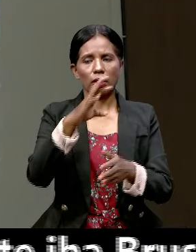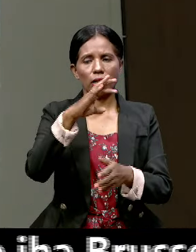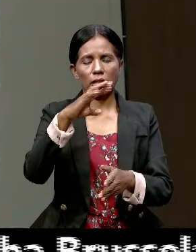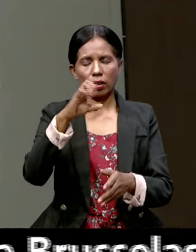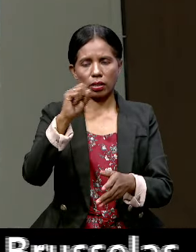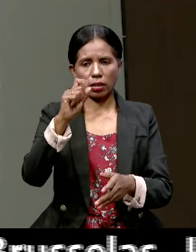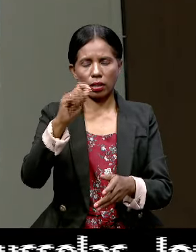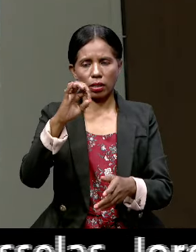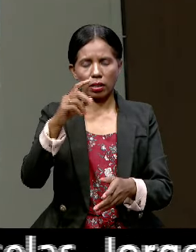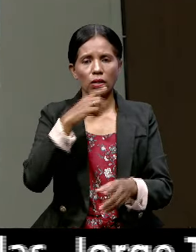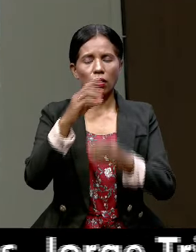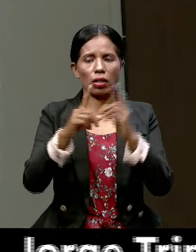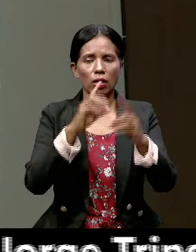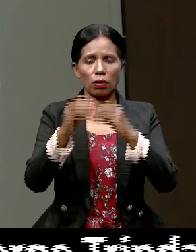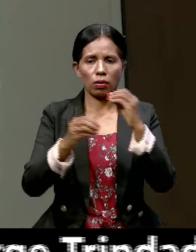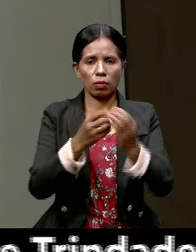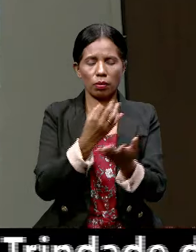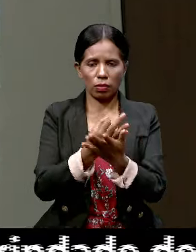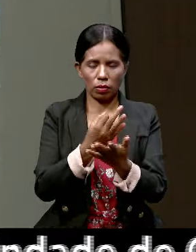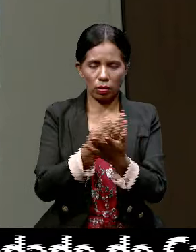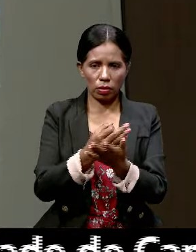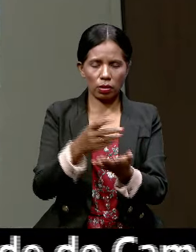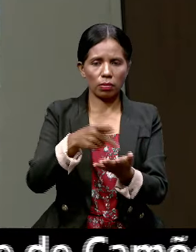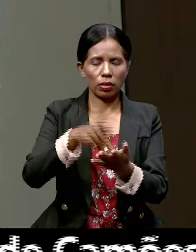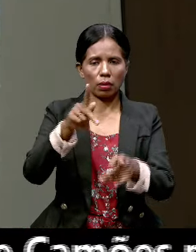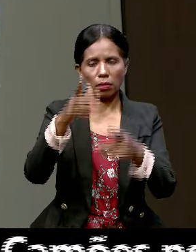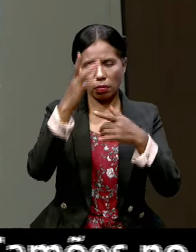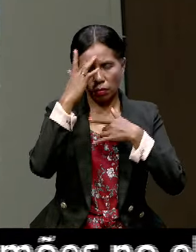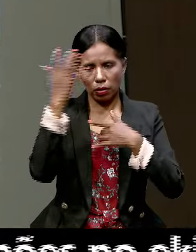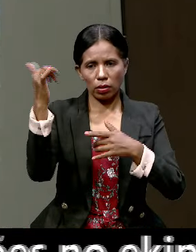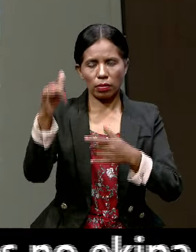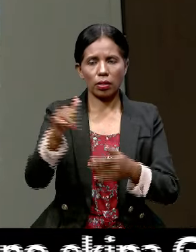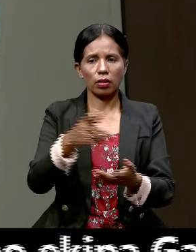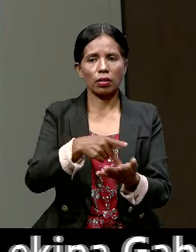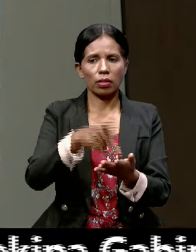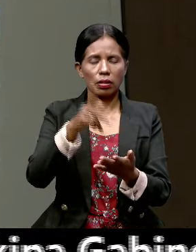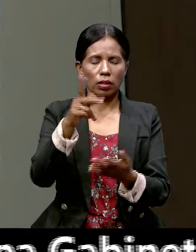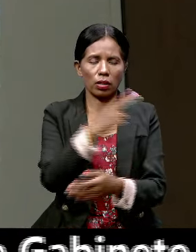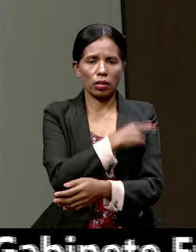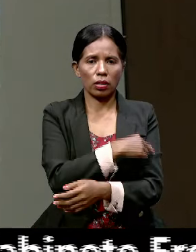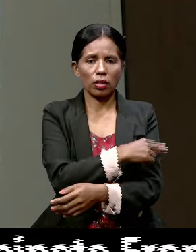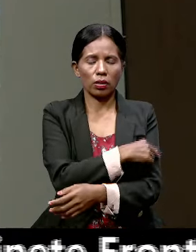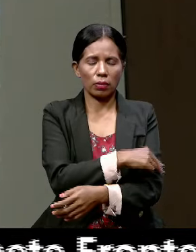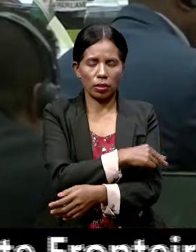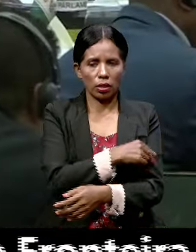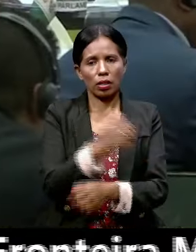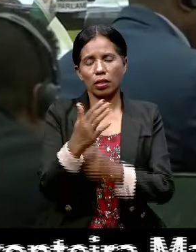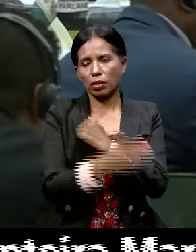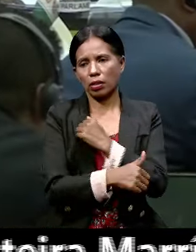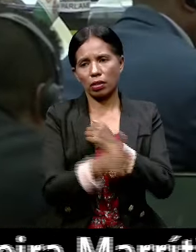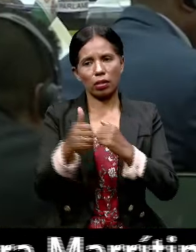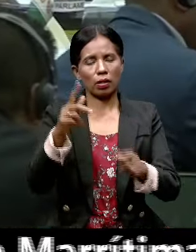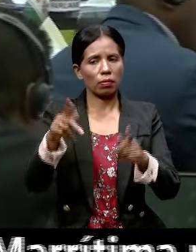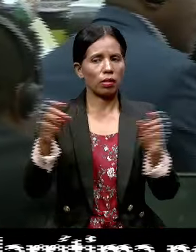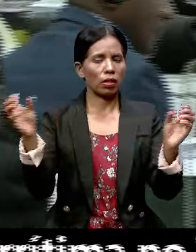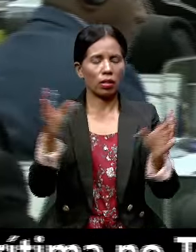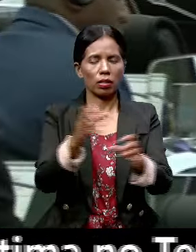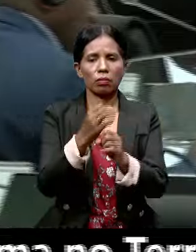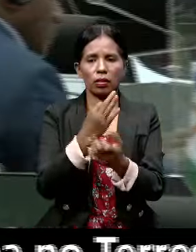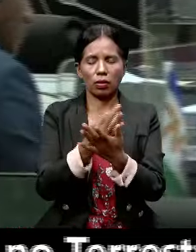Mos, questiona ho subsídio ba paciente sira nebe, halo tratamento e rainior, tamba paciente balung lasimo